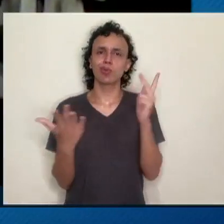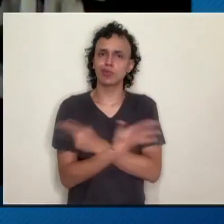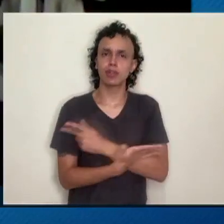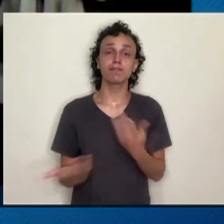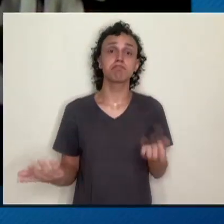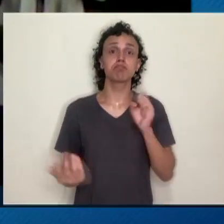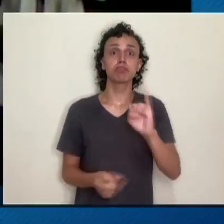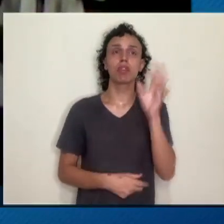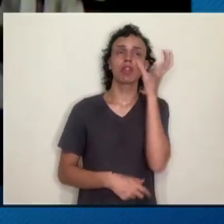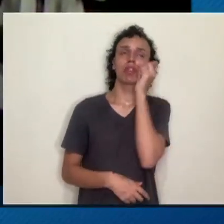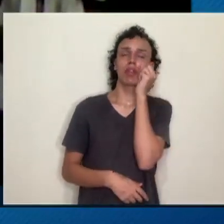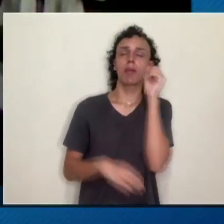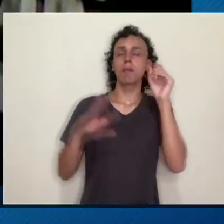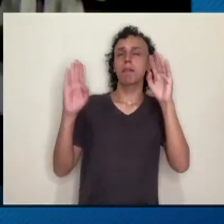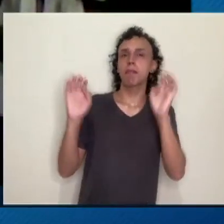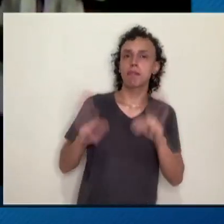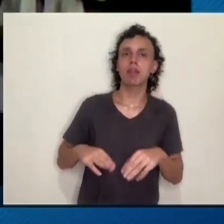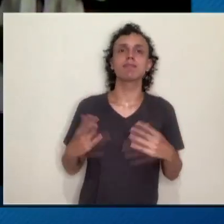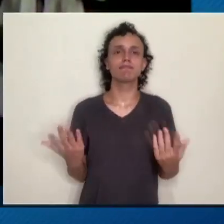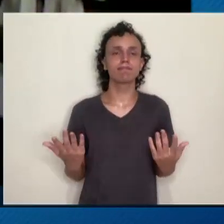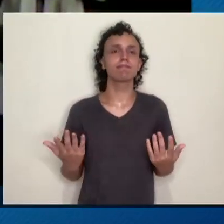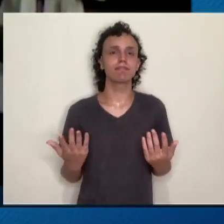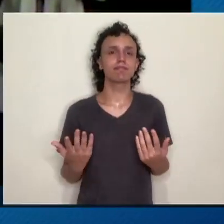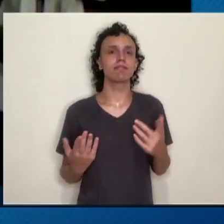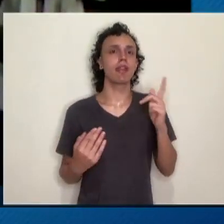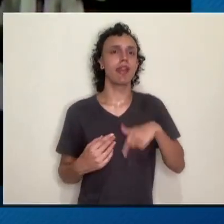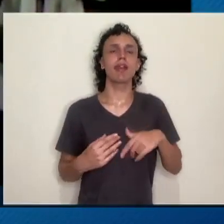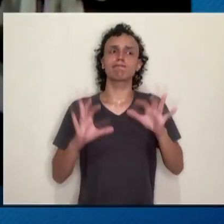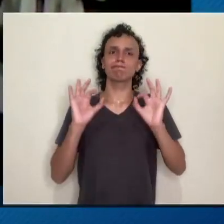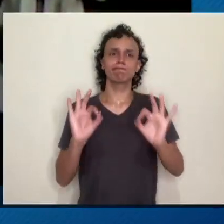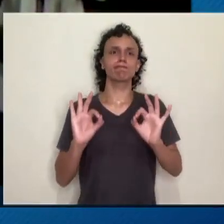né? Então, realmente, a pessoa dormir bem e ter